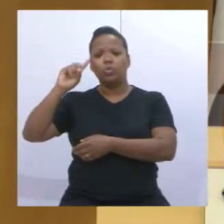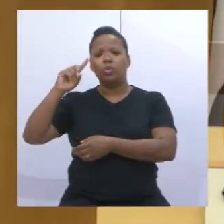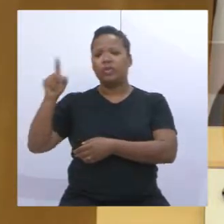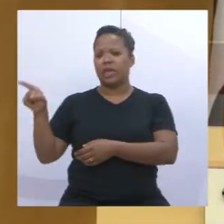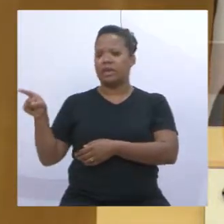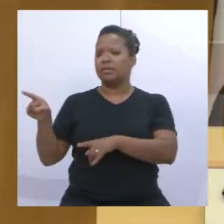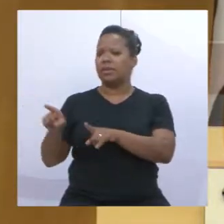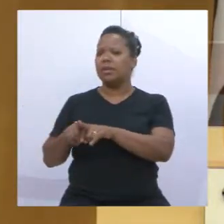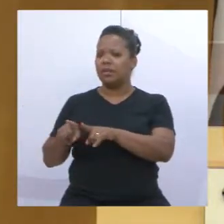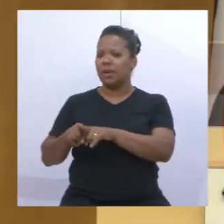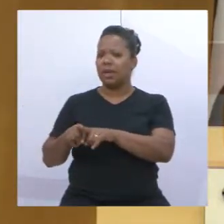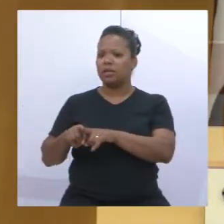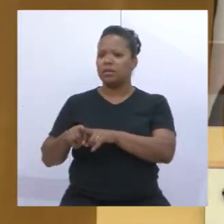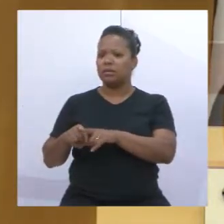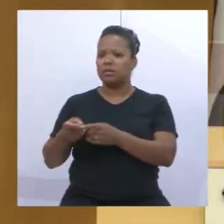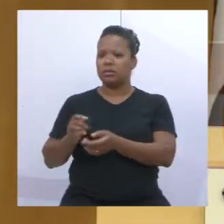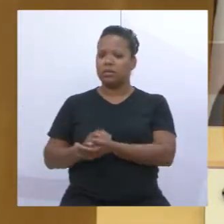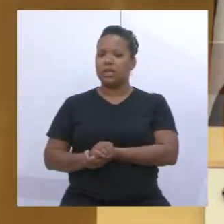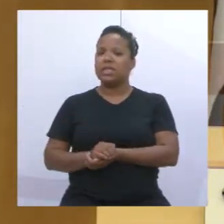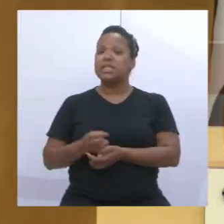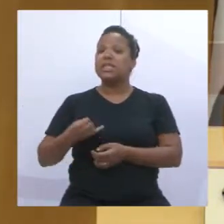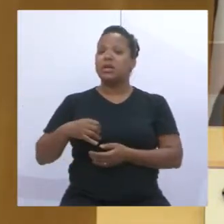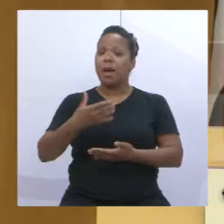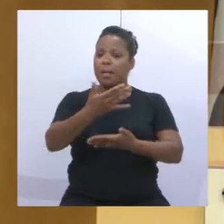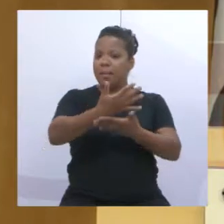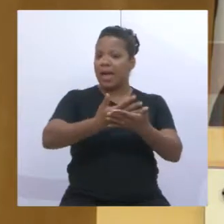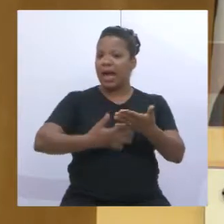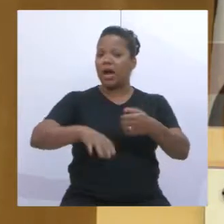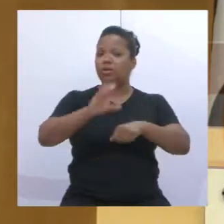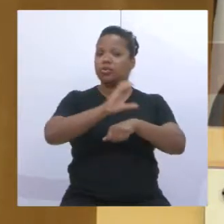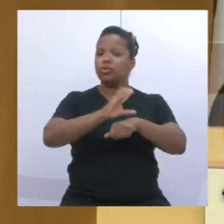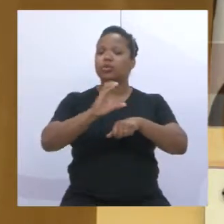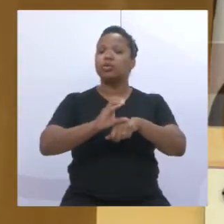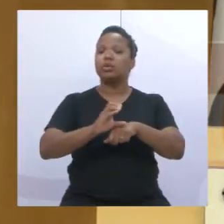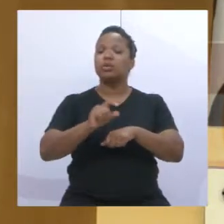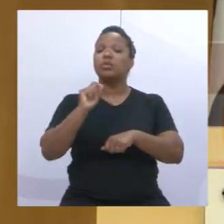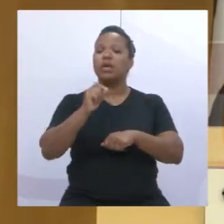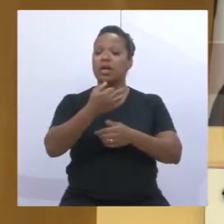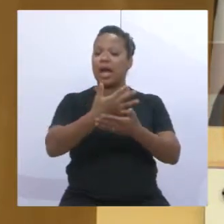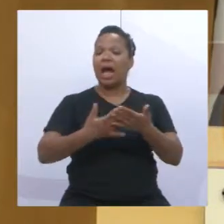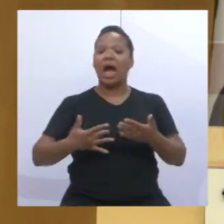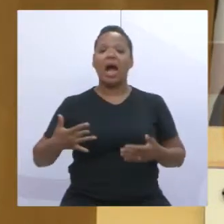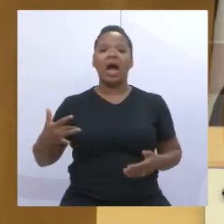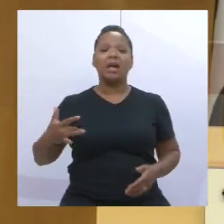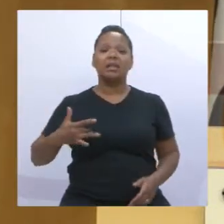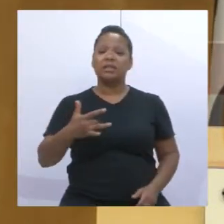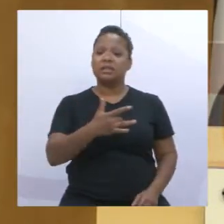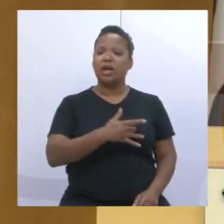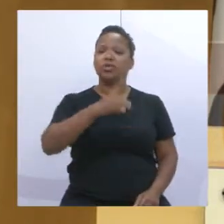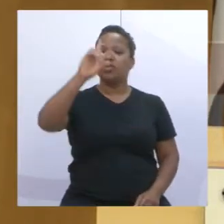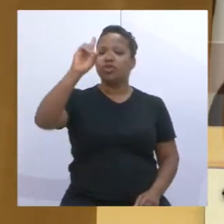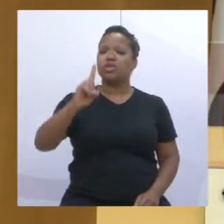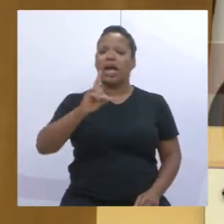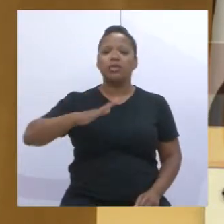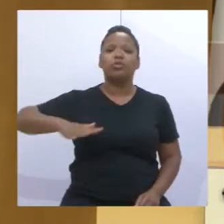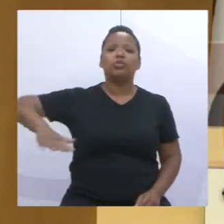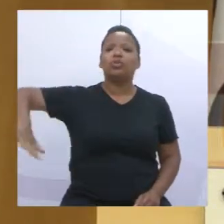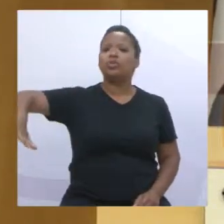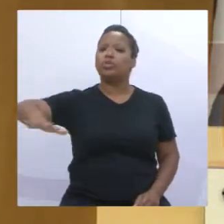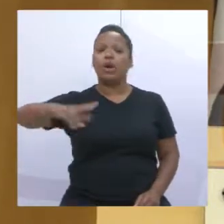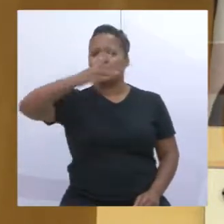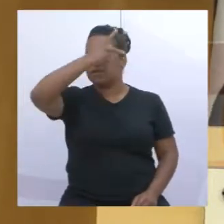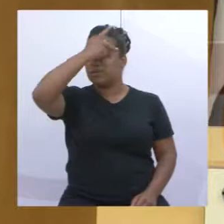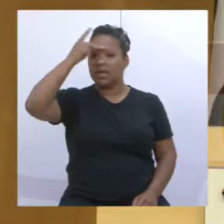projeto, porque se a gente pegar a Constituição brasileira, está claro o que diz: a saúde é um direito de todos, de